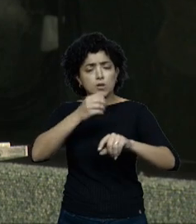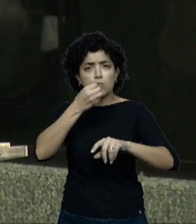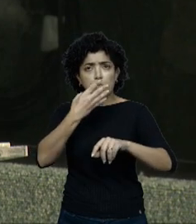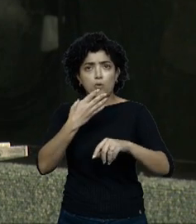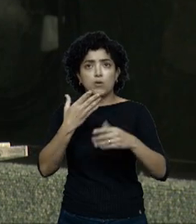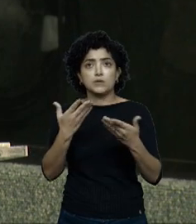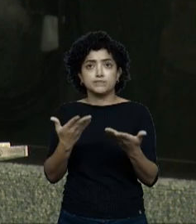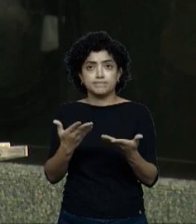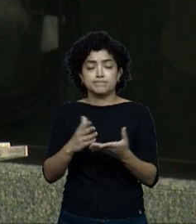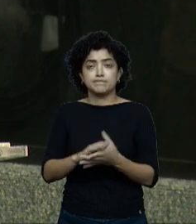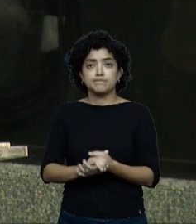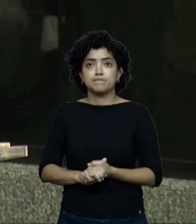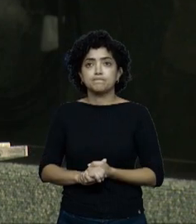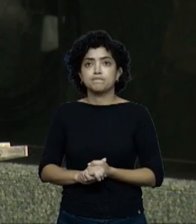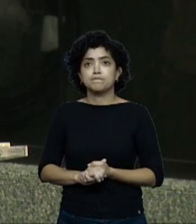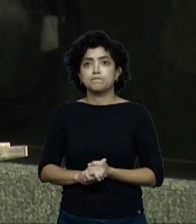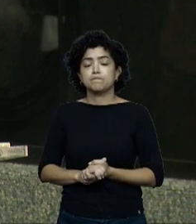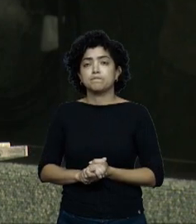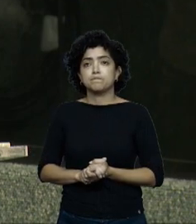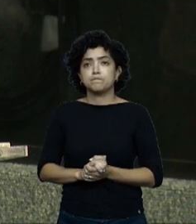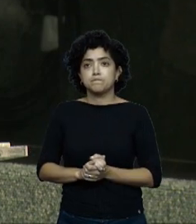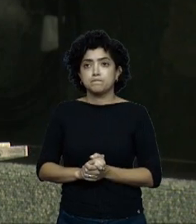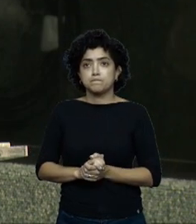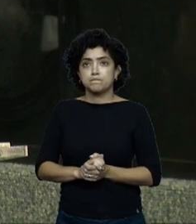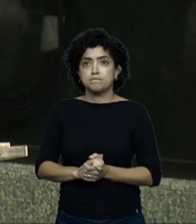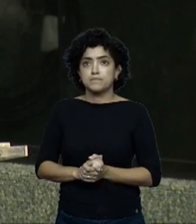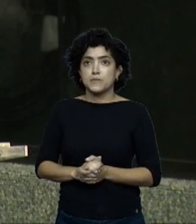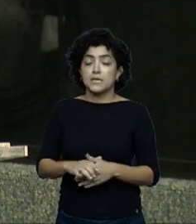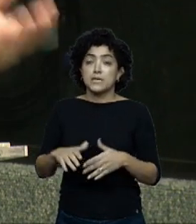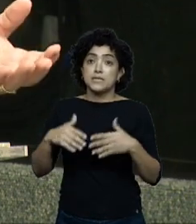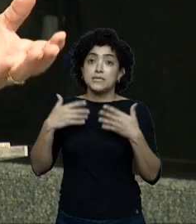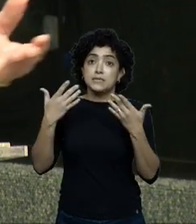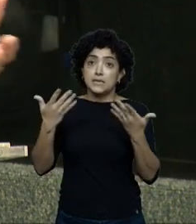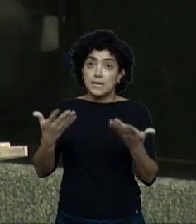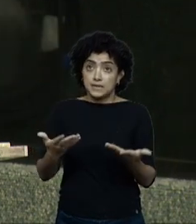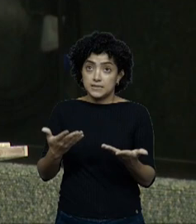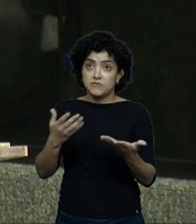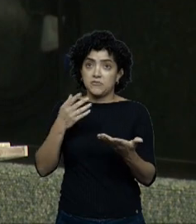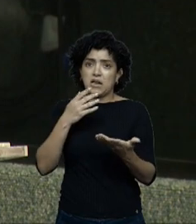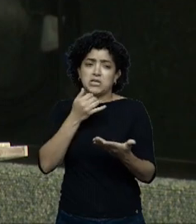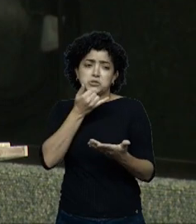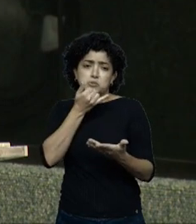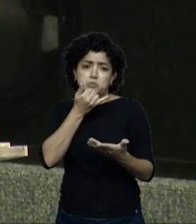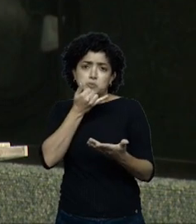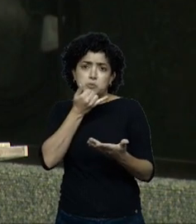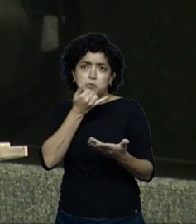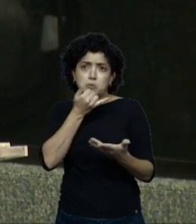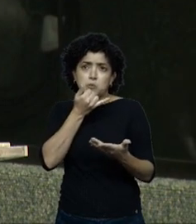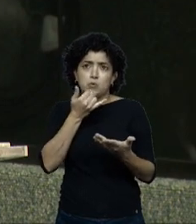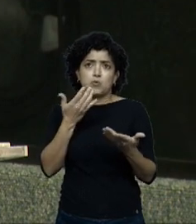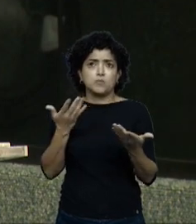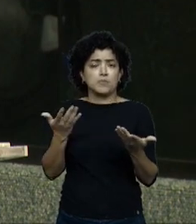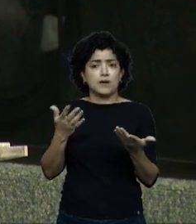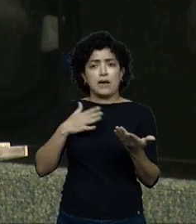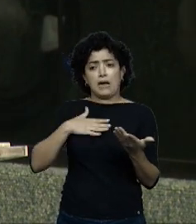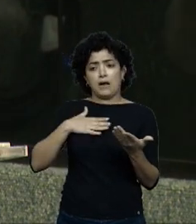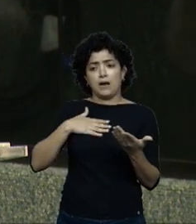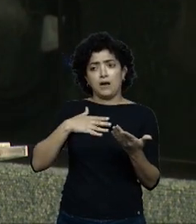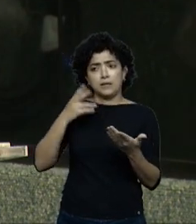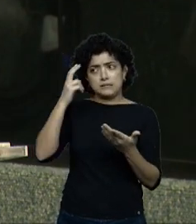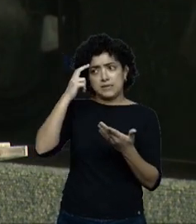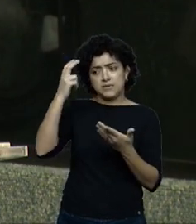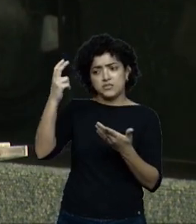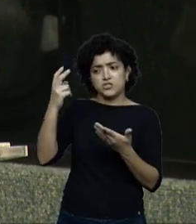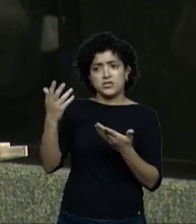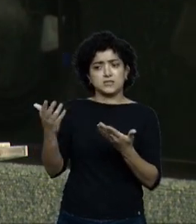falando aqui para o secretar tá E aí falar dessa desculpa é aquele mexer com a minha inteligência né gente